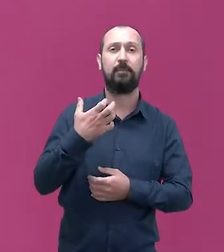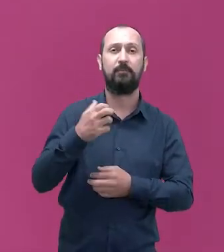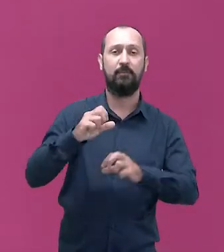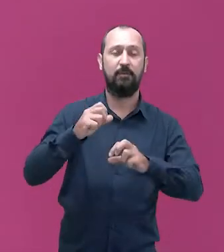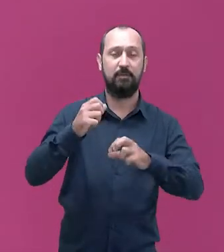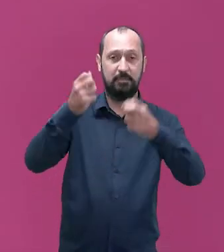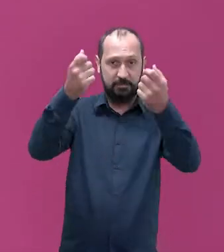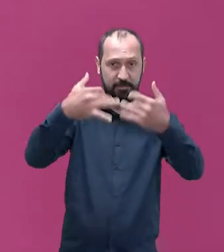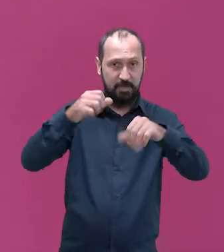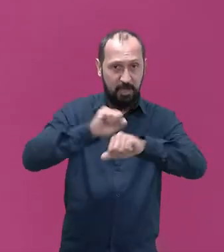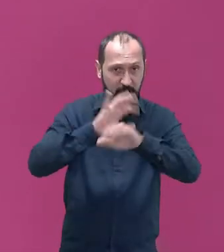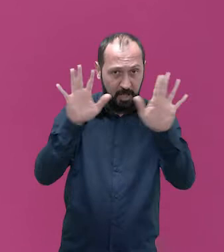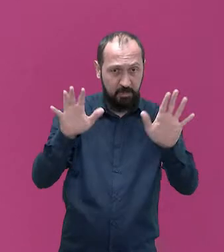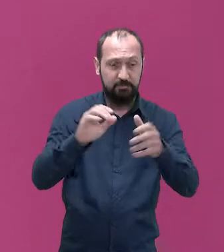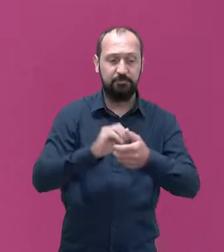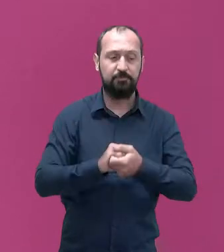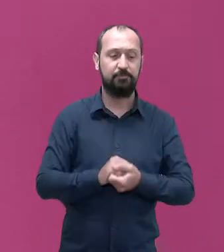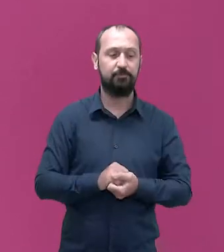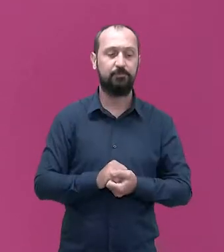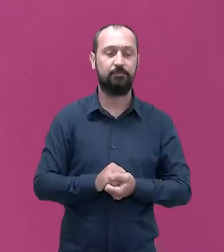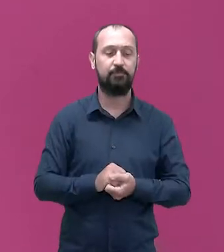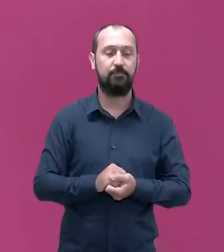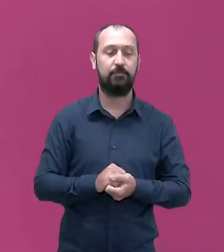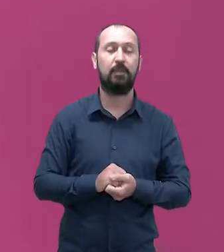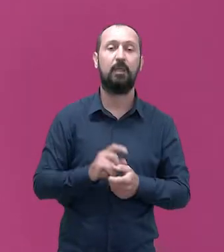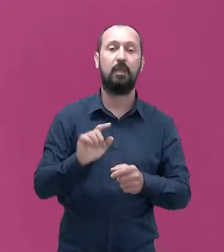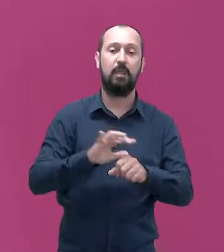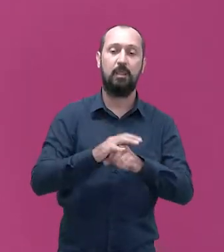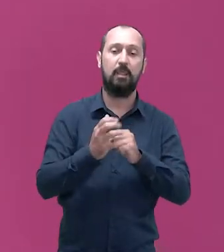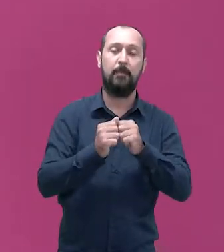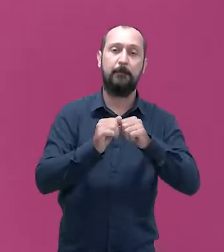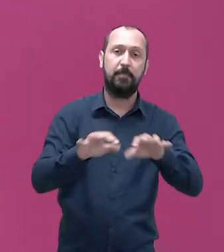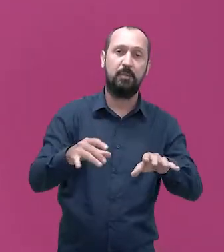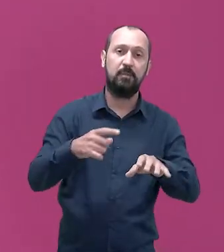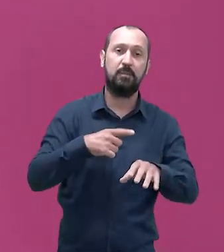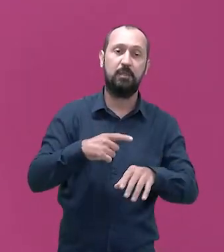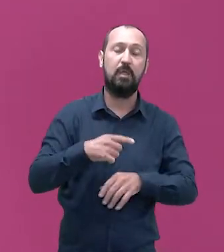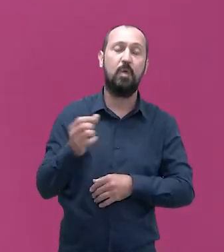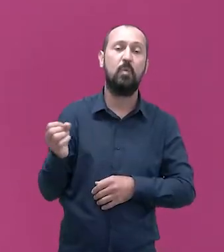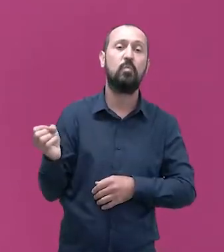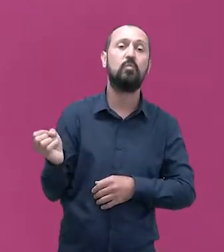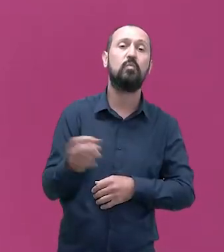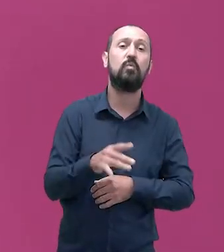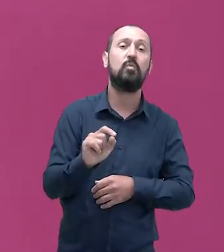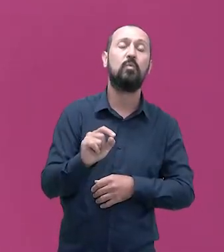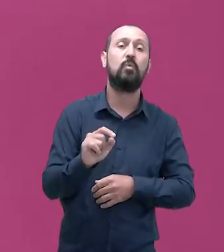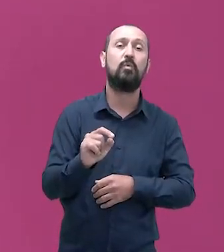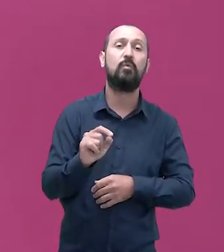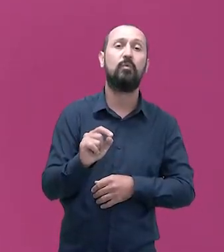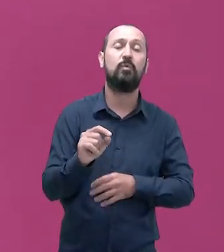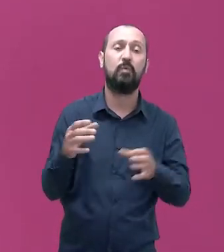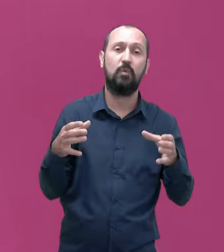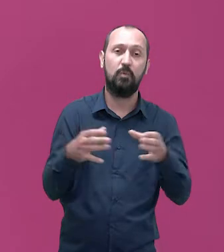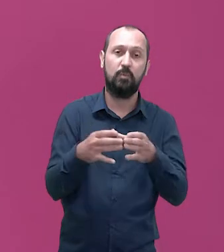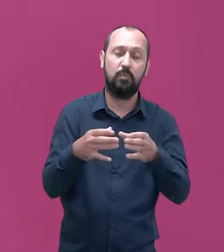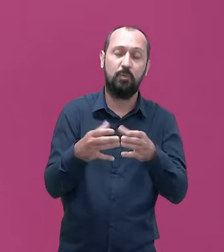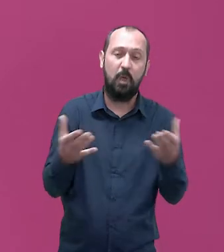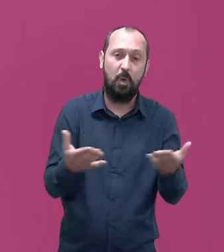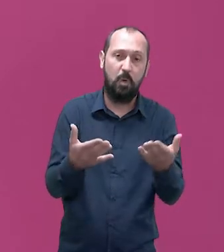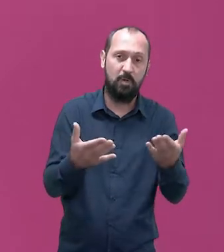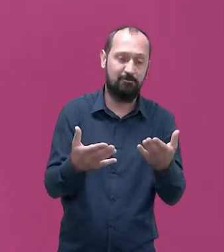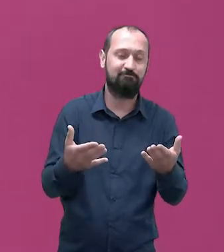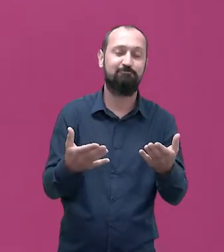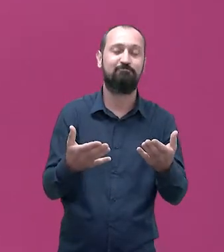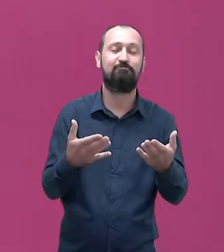Eu quero deixar bem claro que pós-pandemia existe uma nova geração que